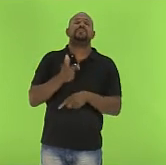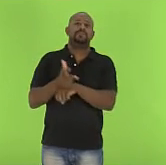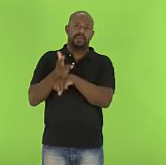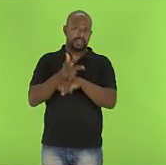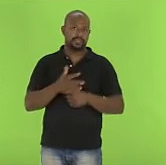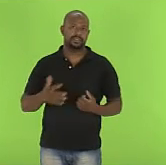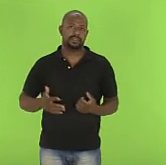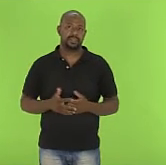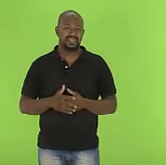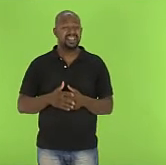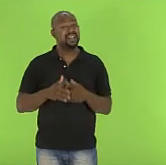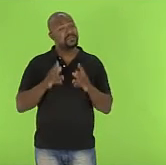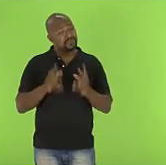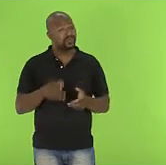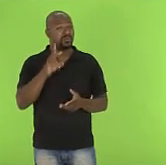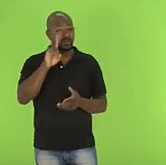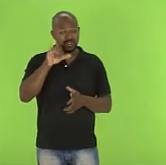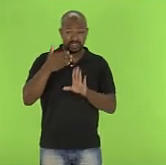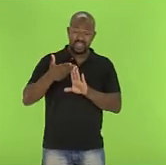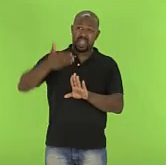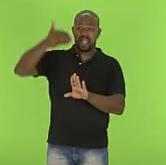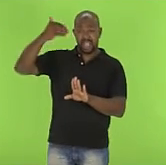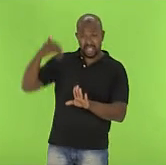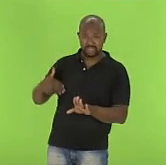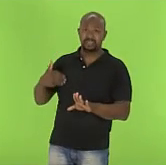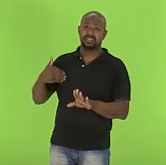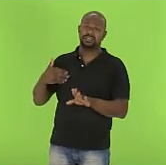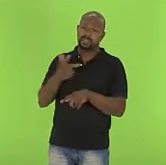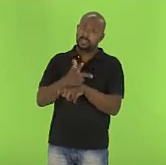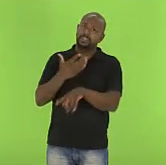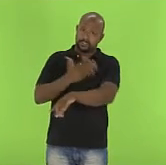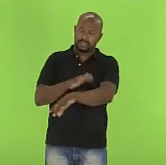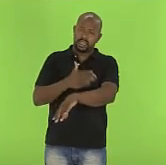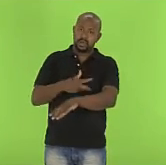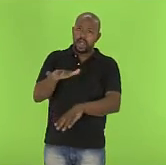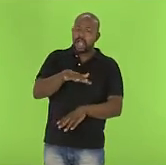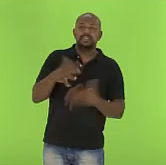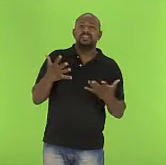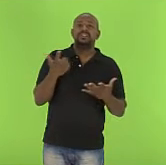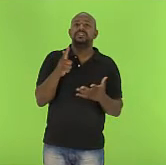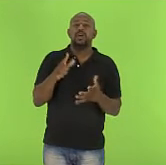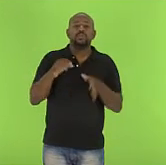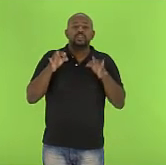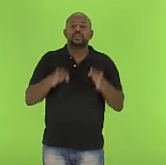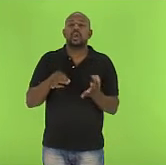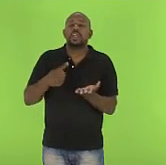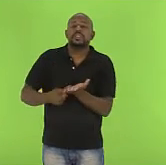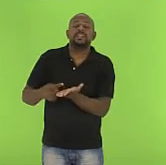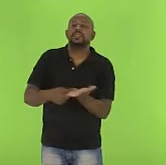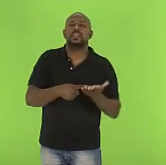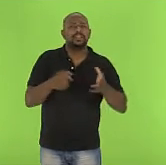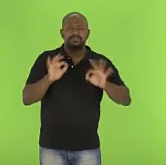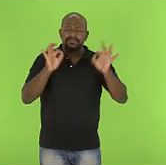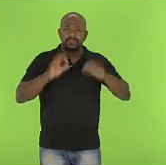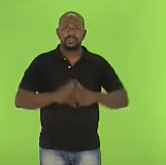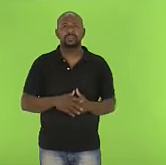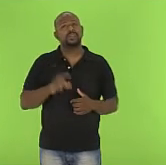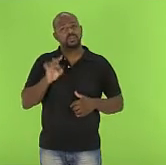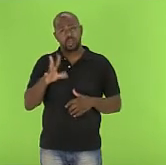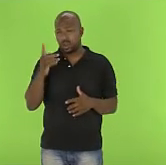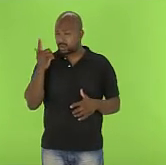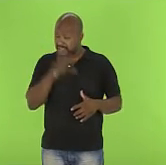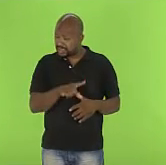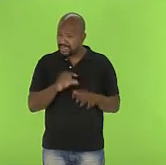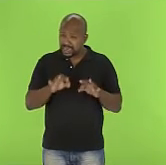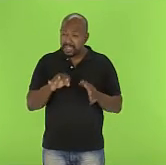filmagem. E mesmo no dia anterior à filmagem que a gente ensaiou no espaço, a gente não deixou definido o que ia ser.